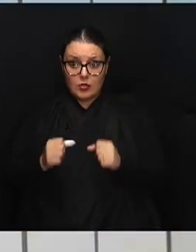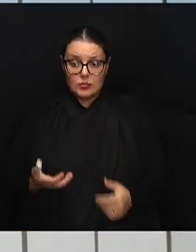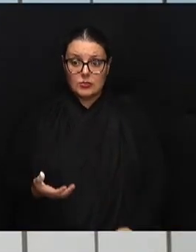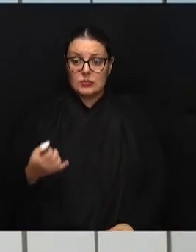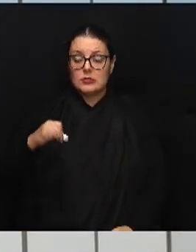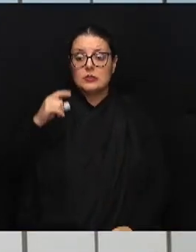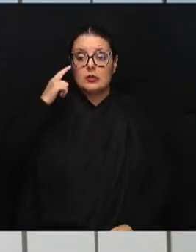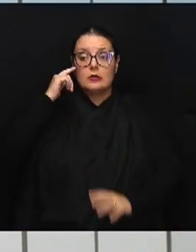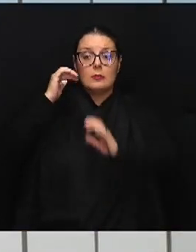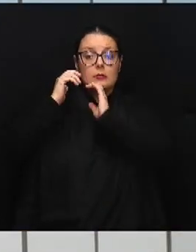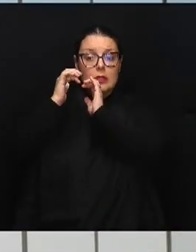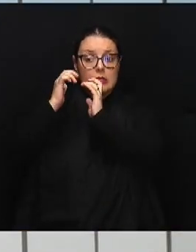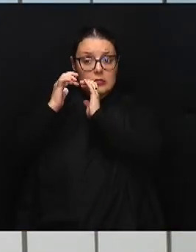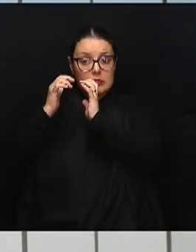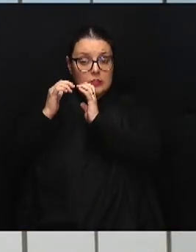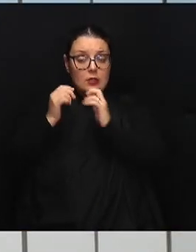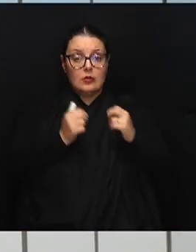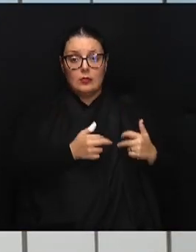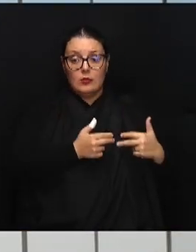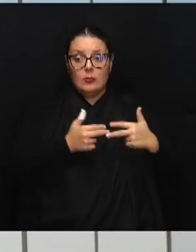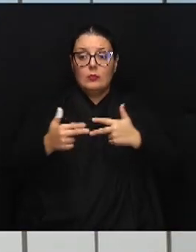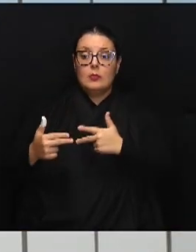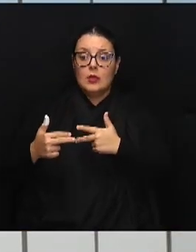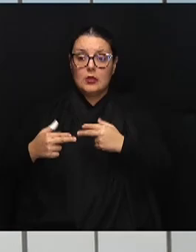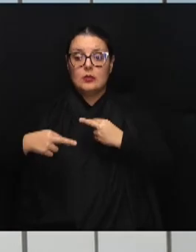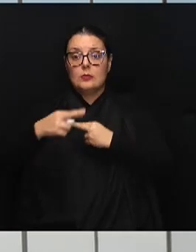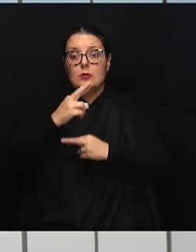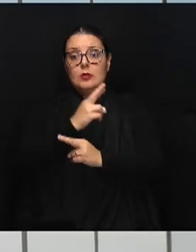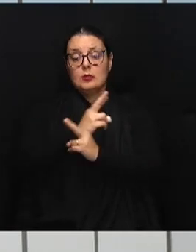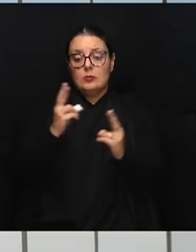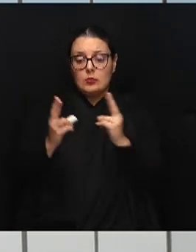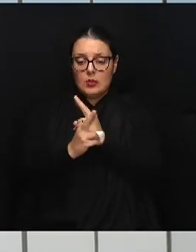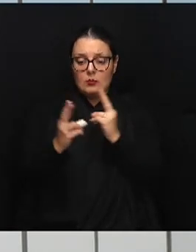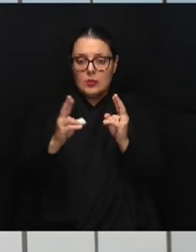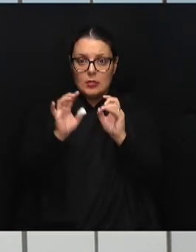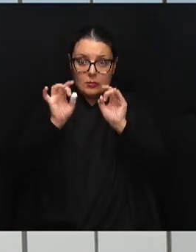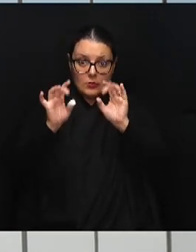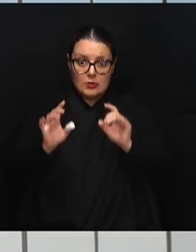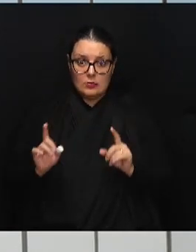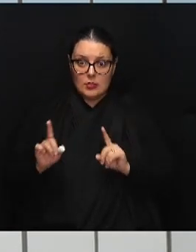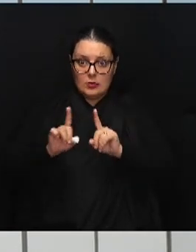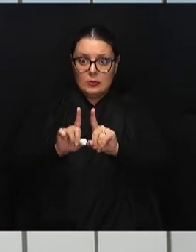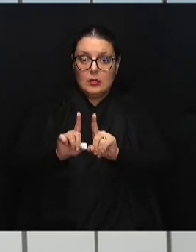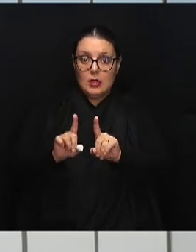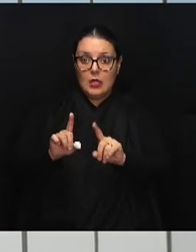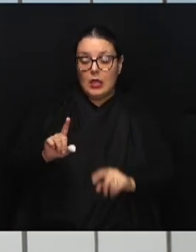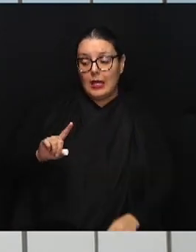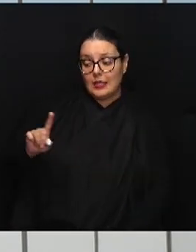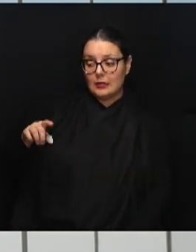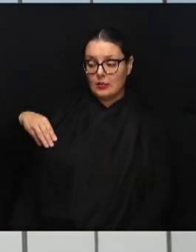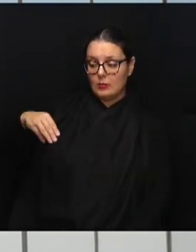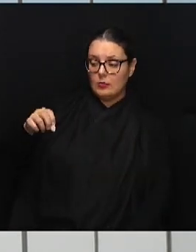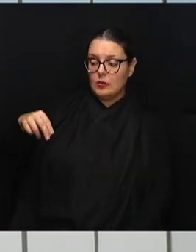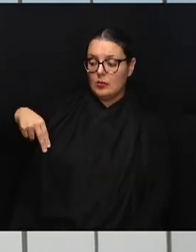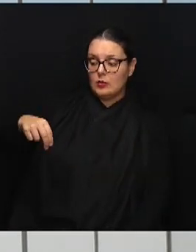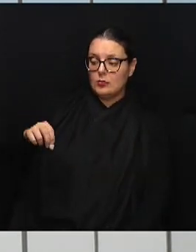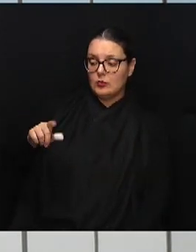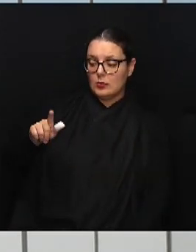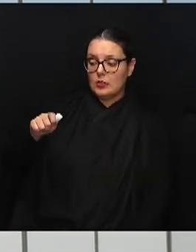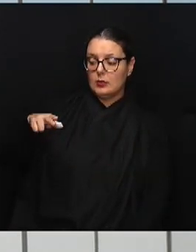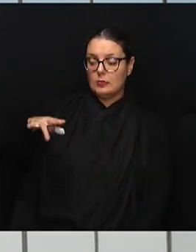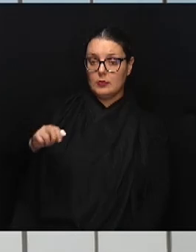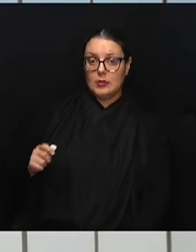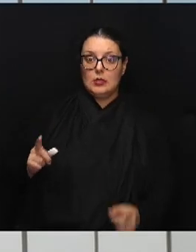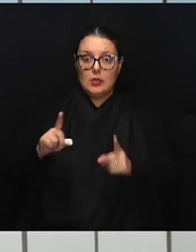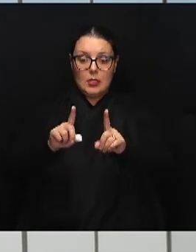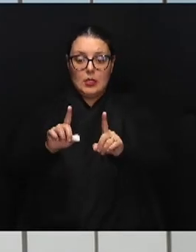for pensar, o padrão de ter uma relação exclusiva, a grande questão da não monogamia é a exclusividade. Sim. Né?